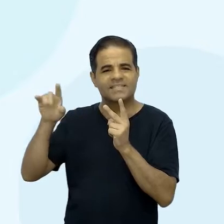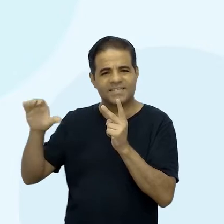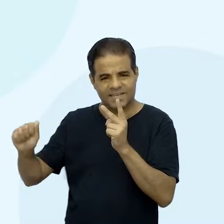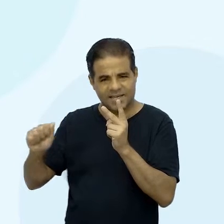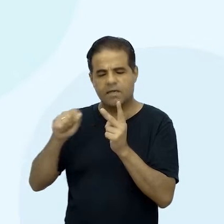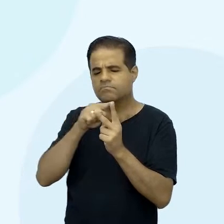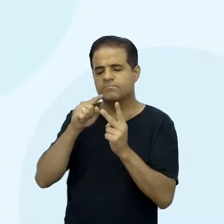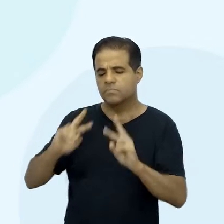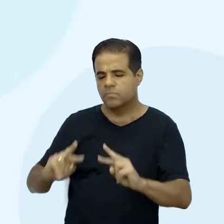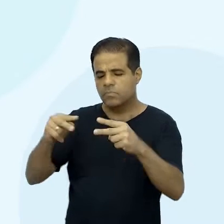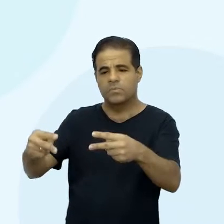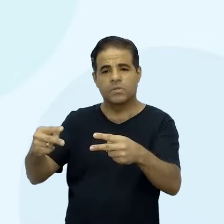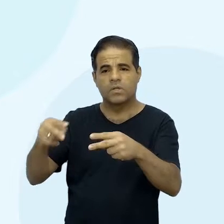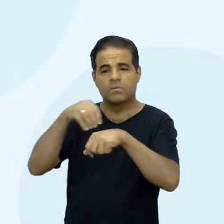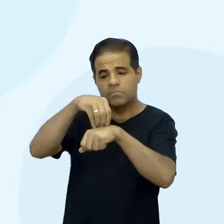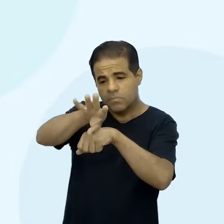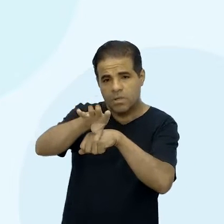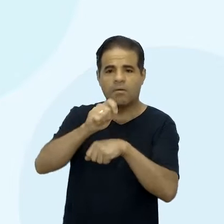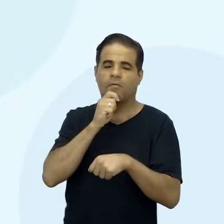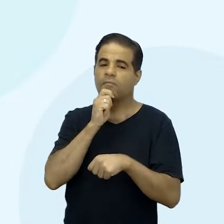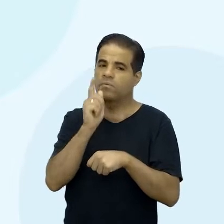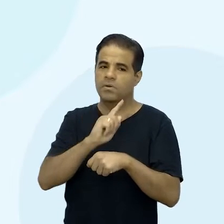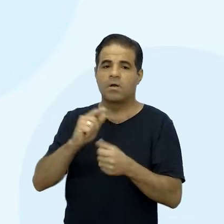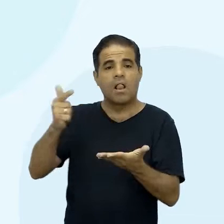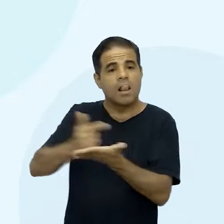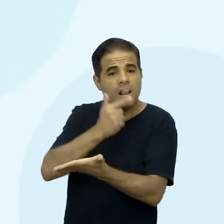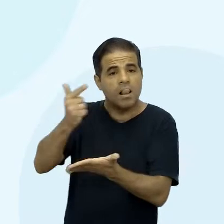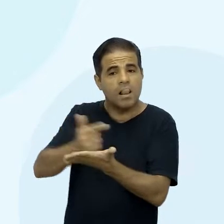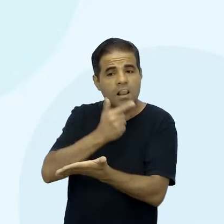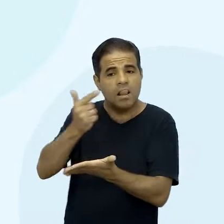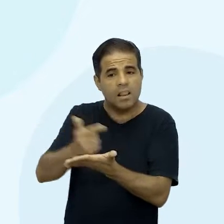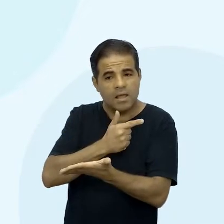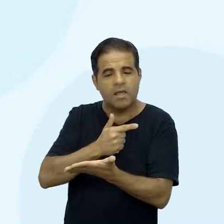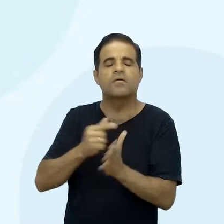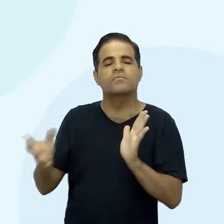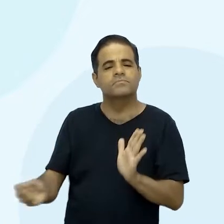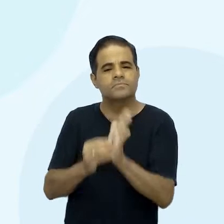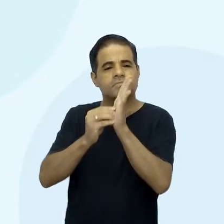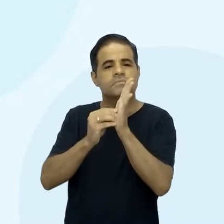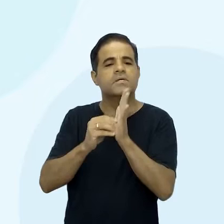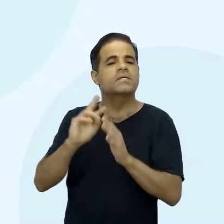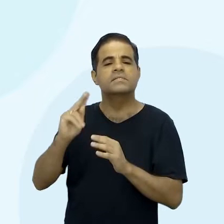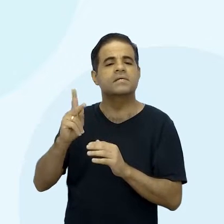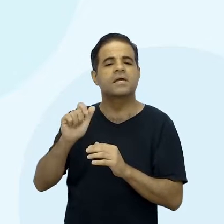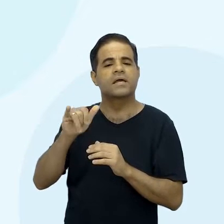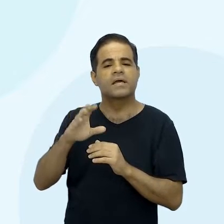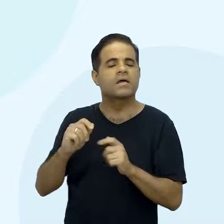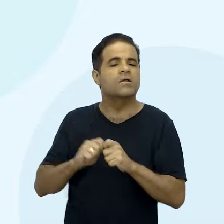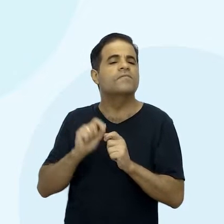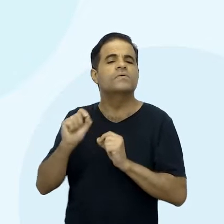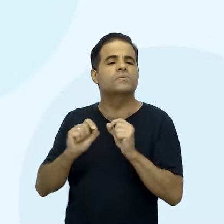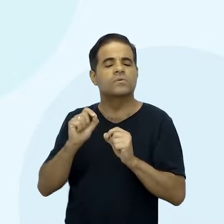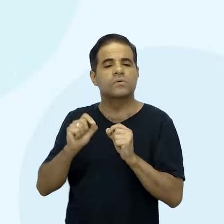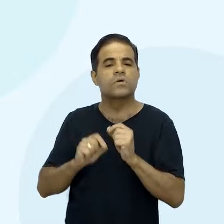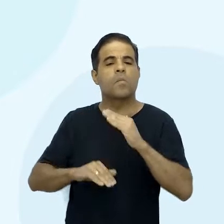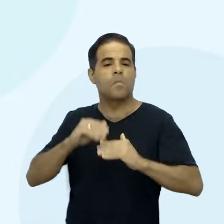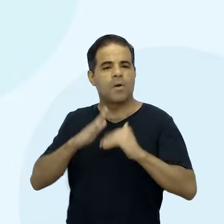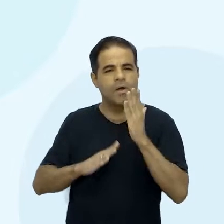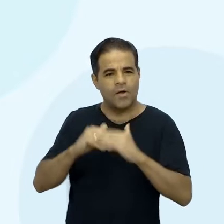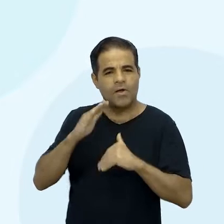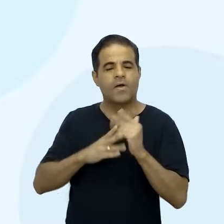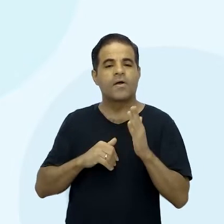links, que eu não posso passar aqui, mas está do nosso livro, isso. O Hélio Oiticica, ele fez uma obra